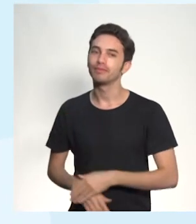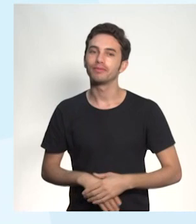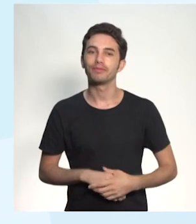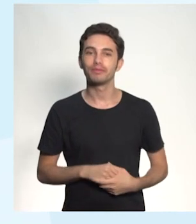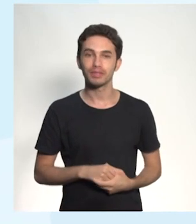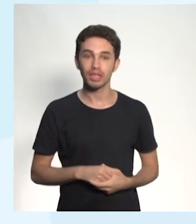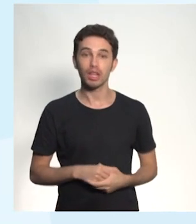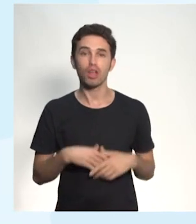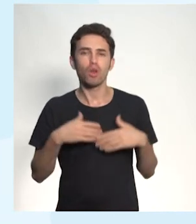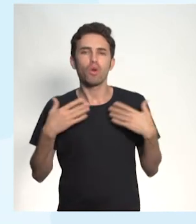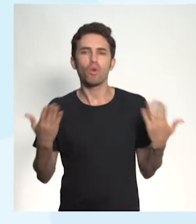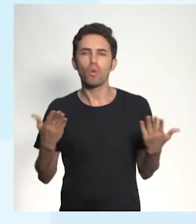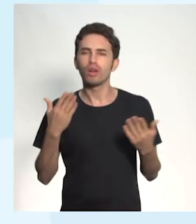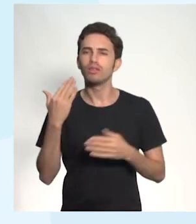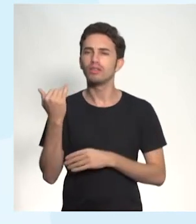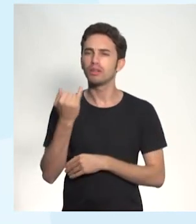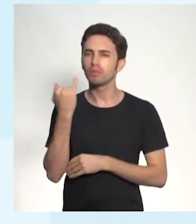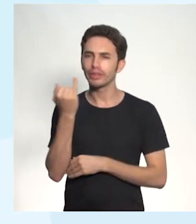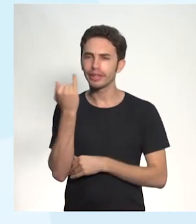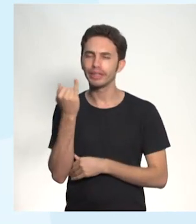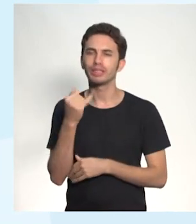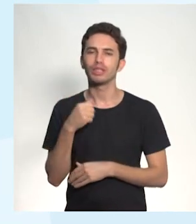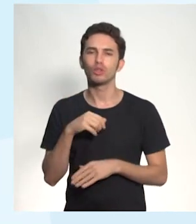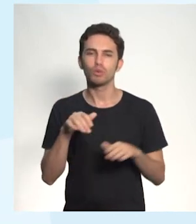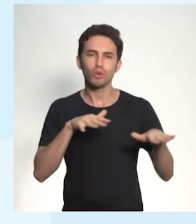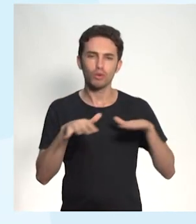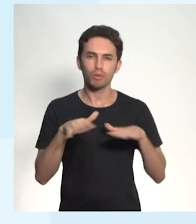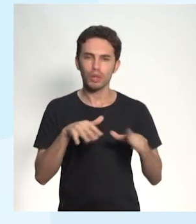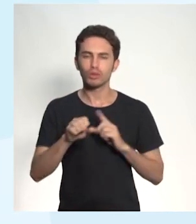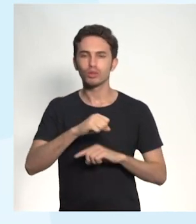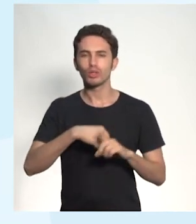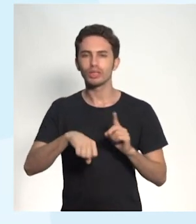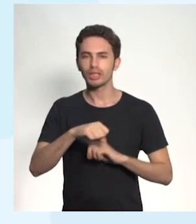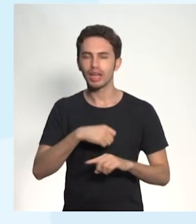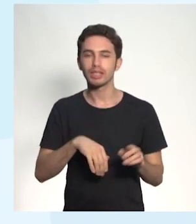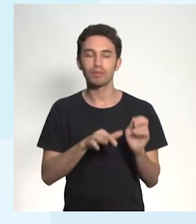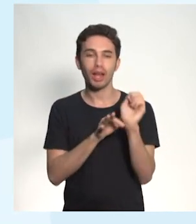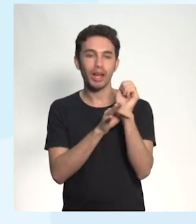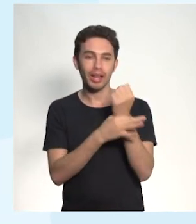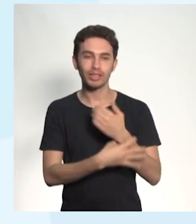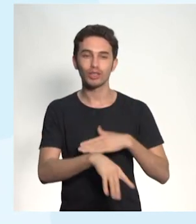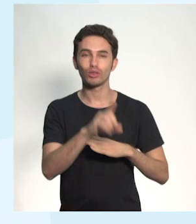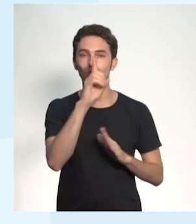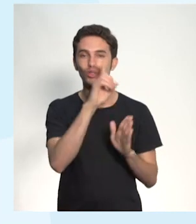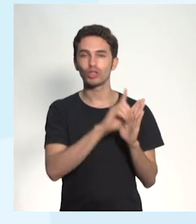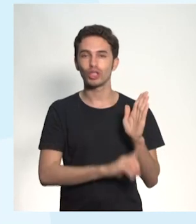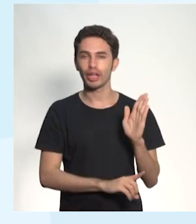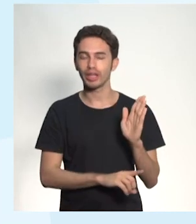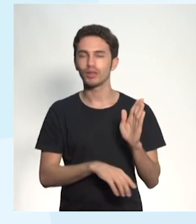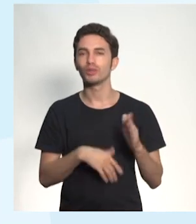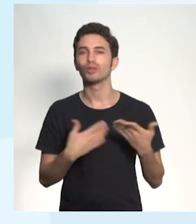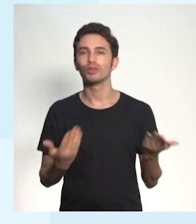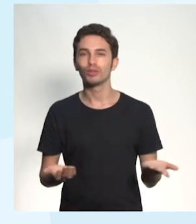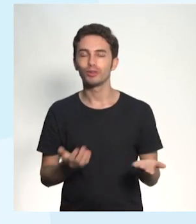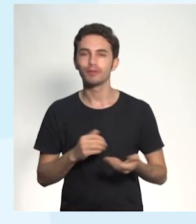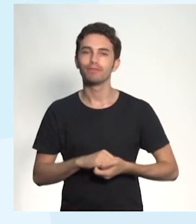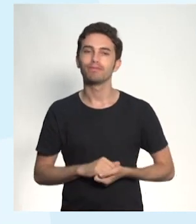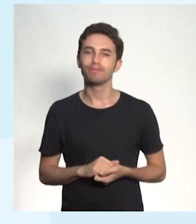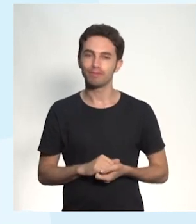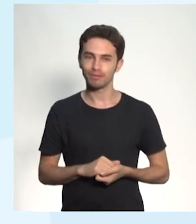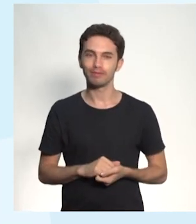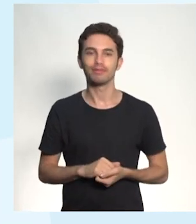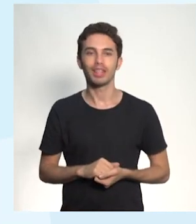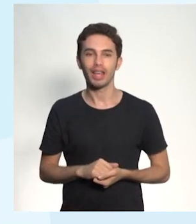né? Então, qual a importância dos movimentos sociais para a garantia dos direitos, né? Então, a gente já